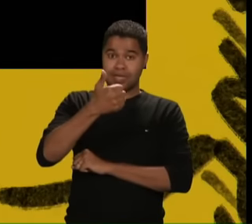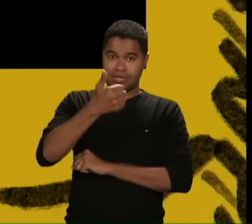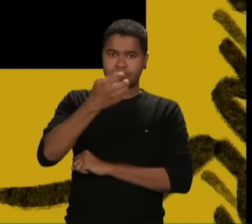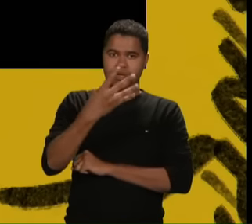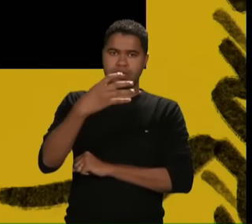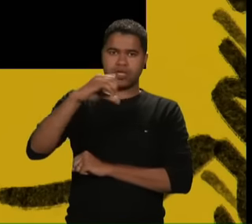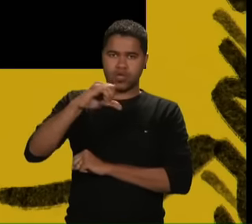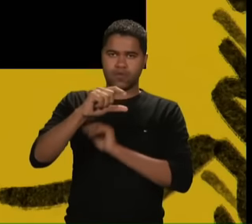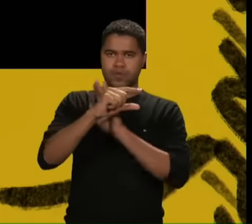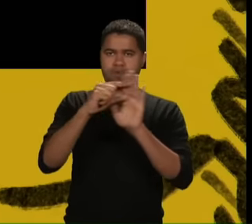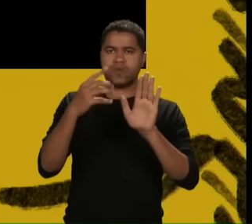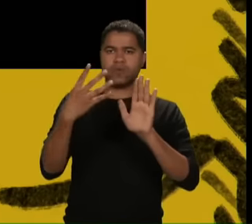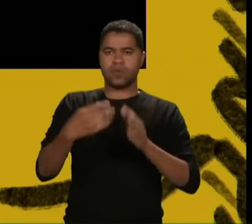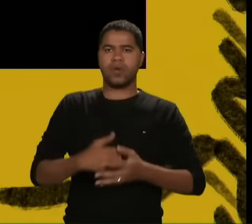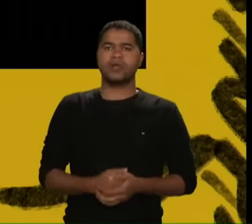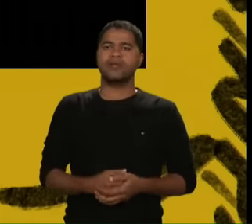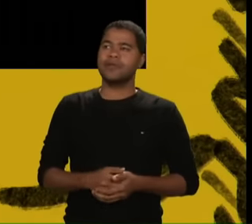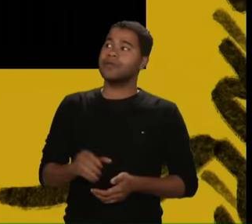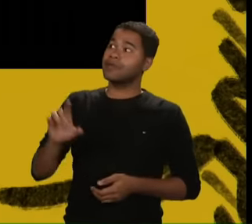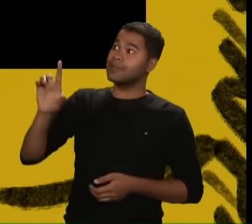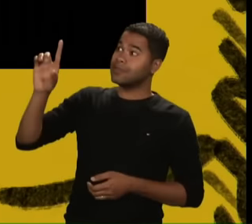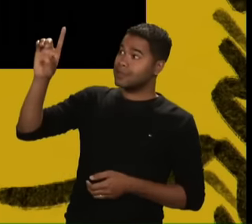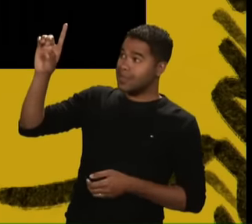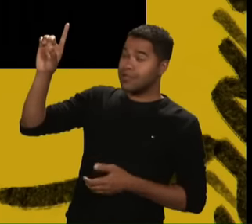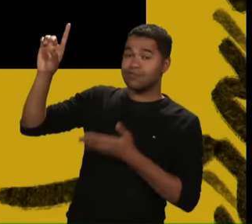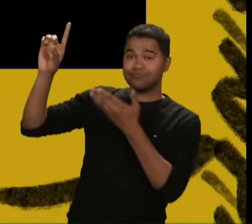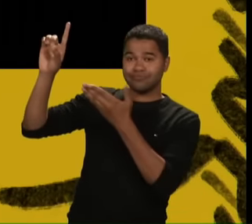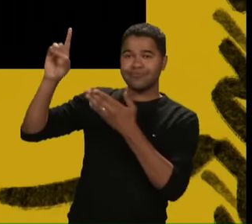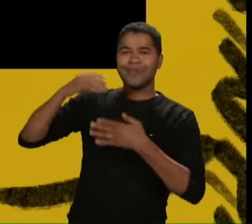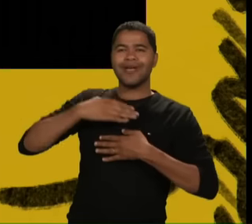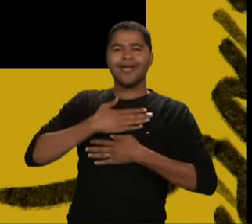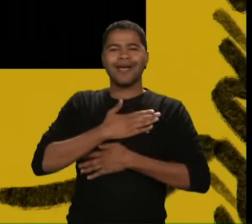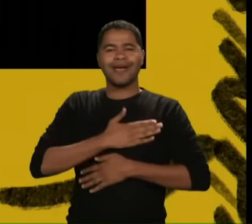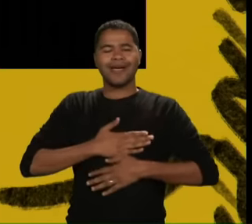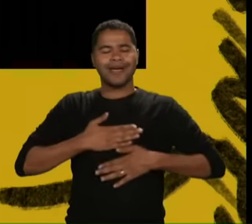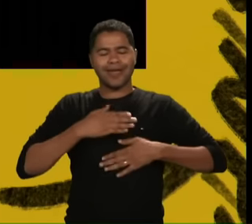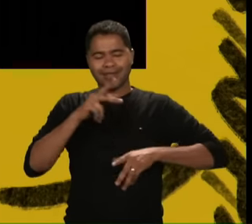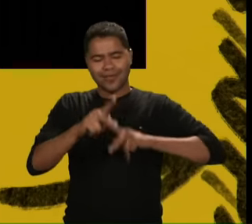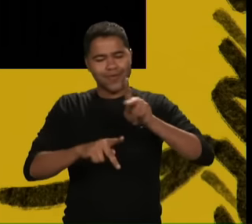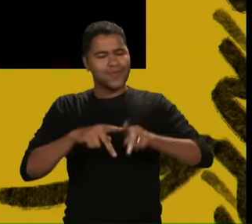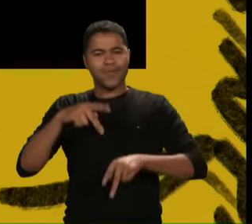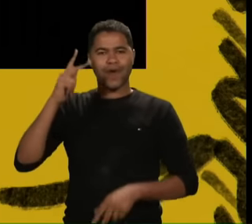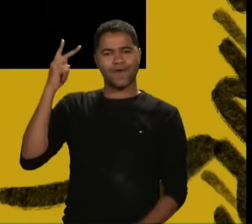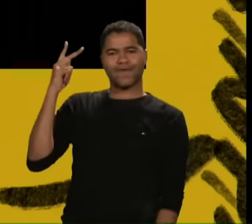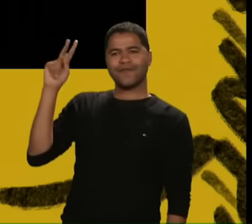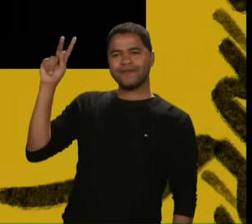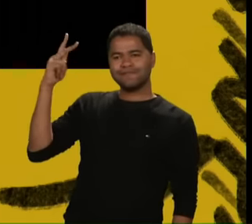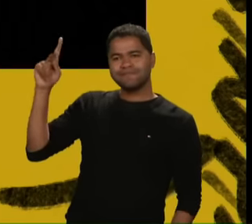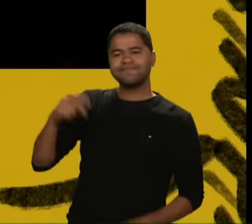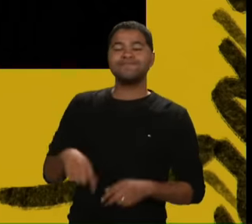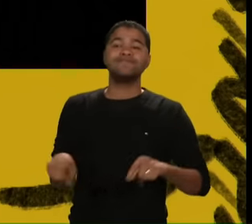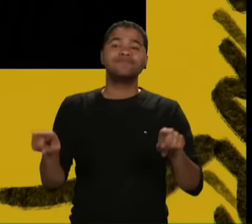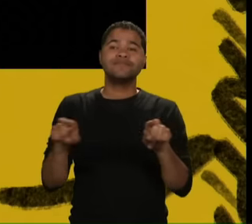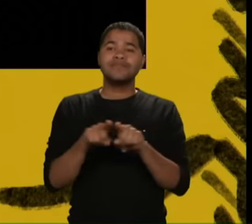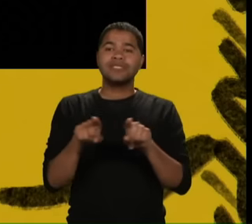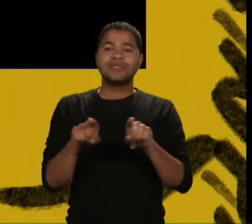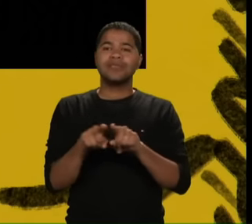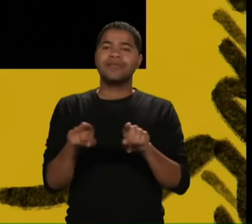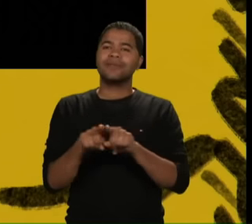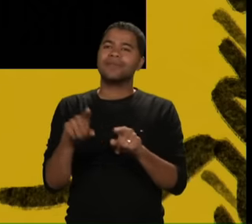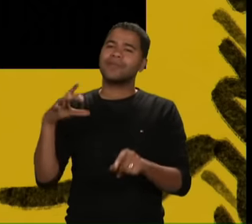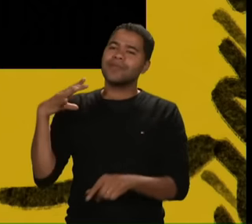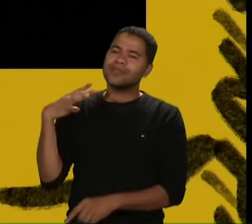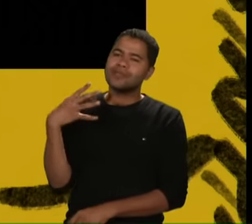4. Porque o Senhor se agrada do seu povo e de